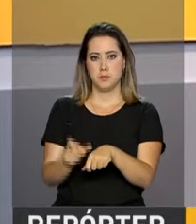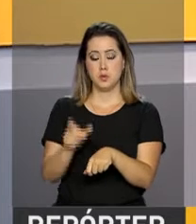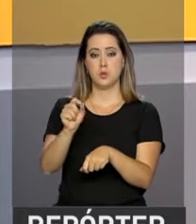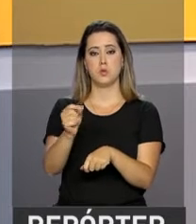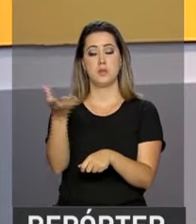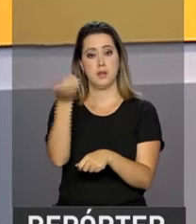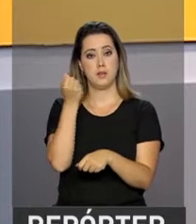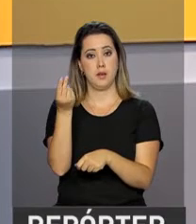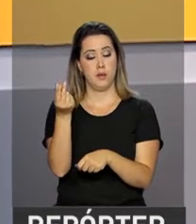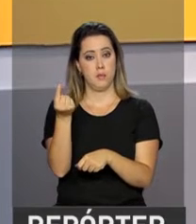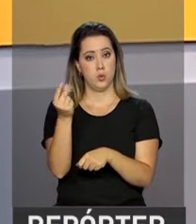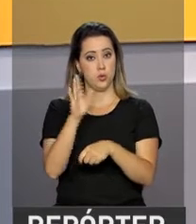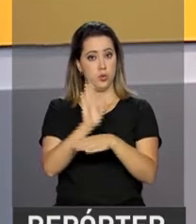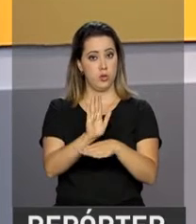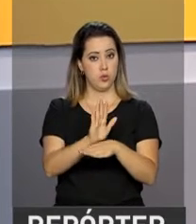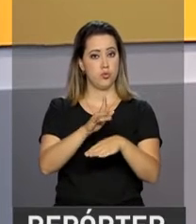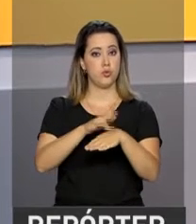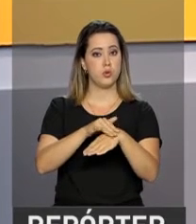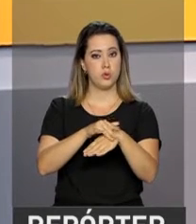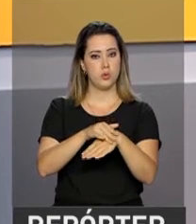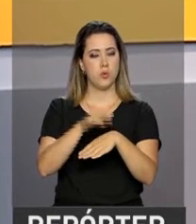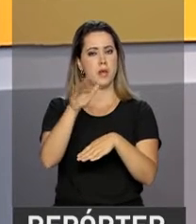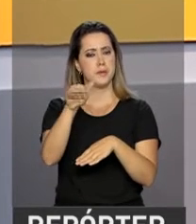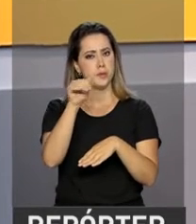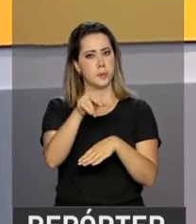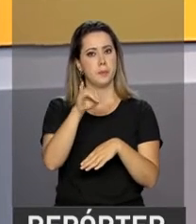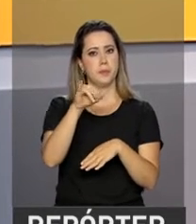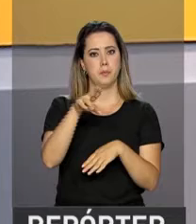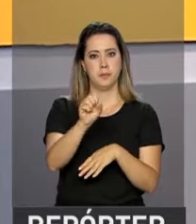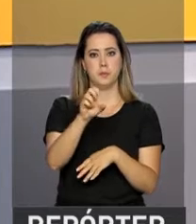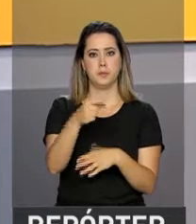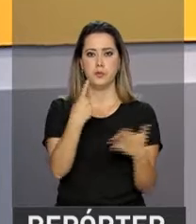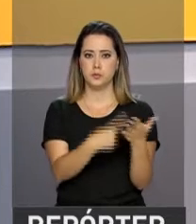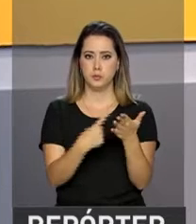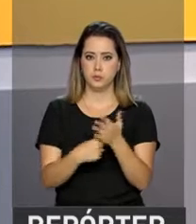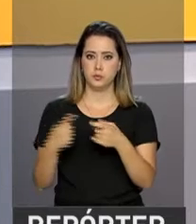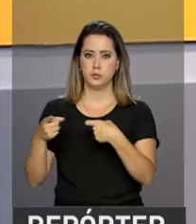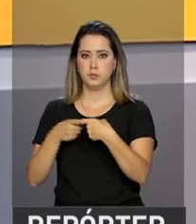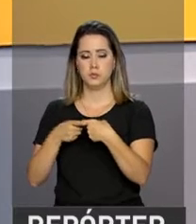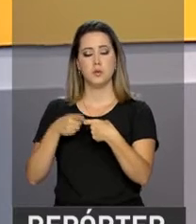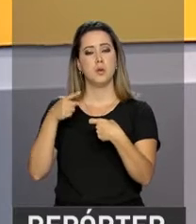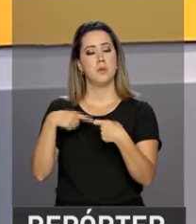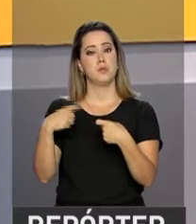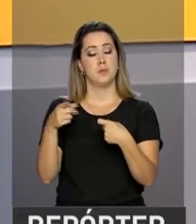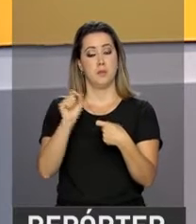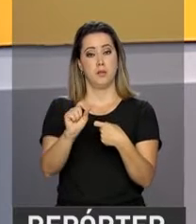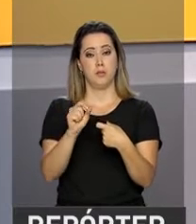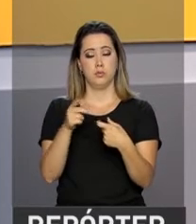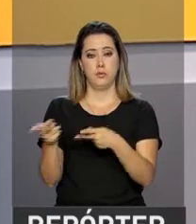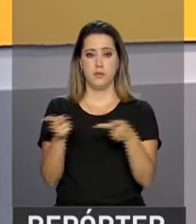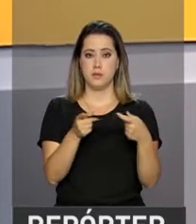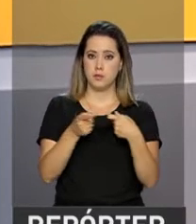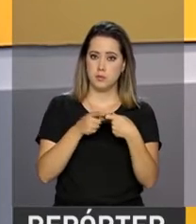do auxílio doença convocados pelo inss agendarem a perícia médica a marcação é obrigatória e deve